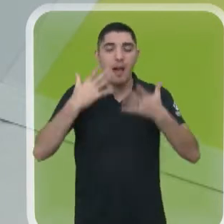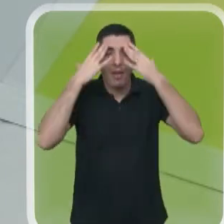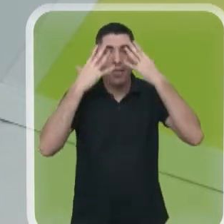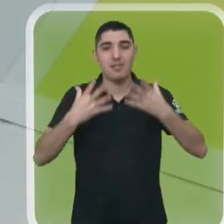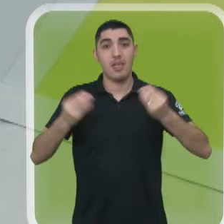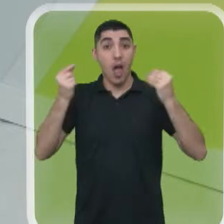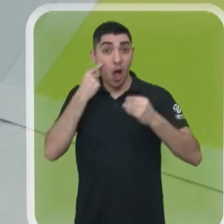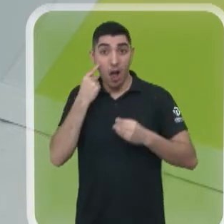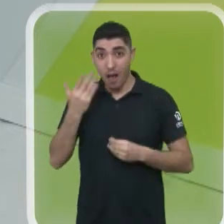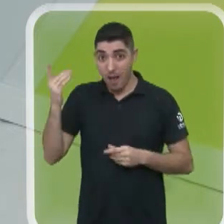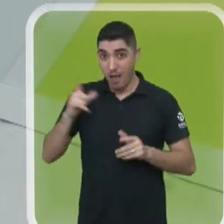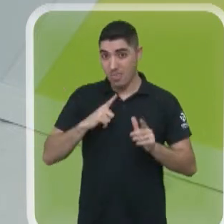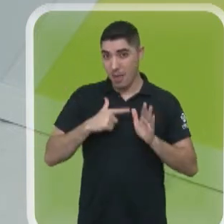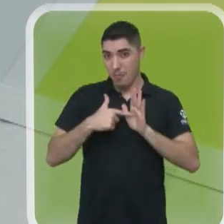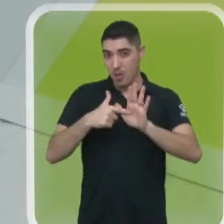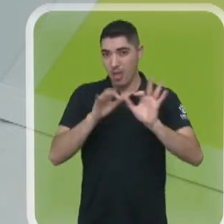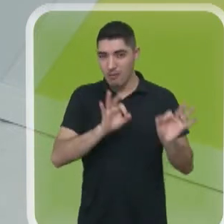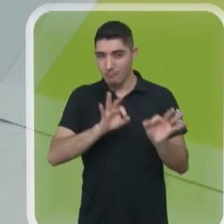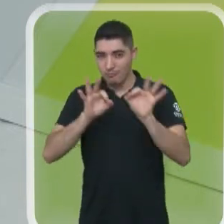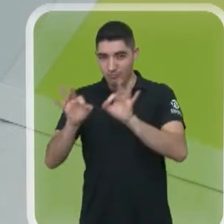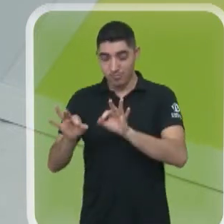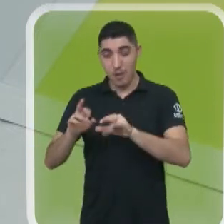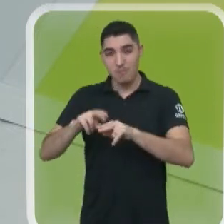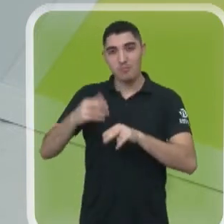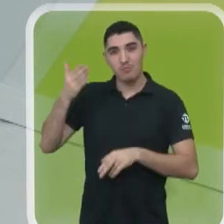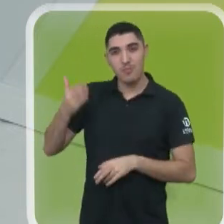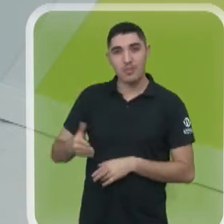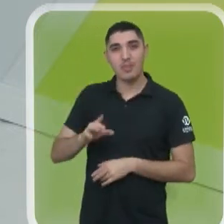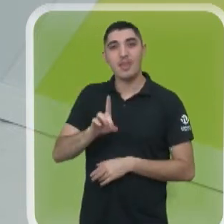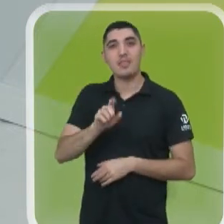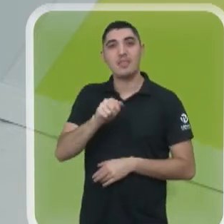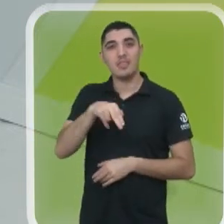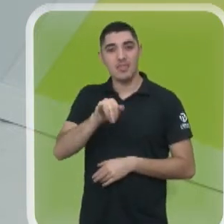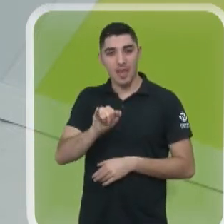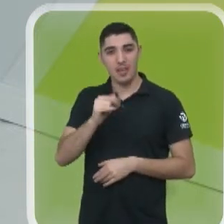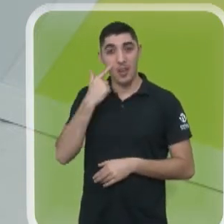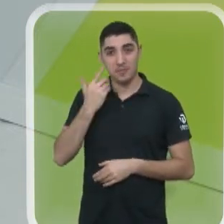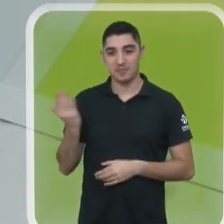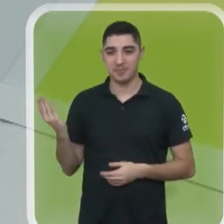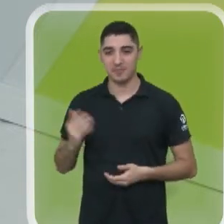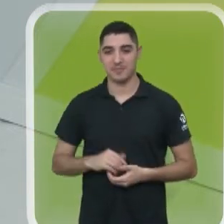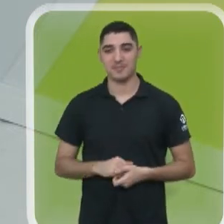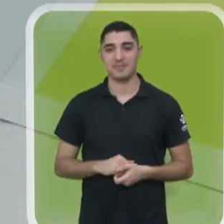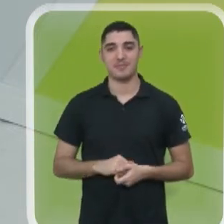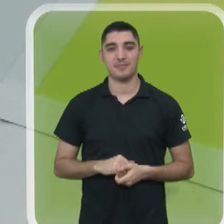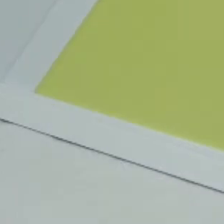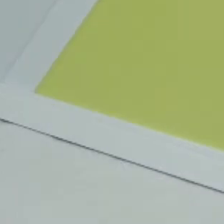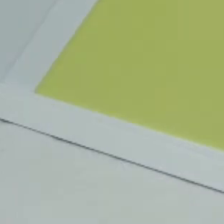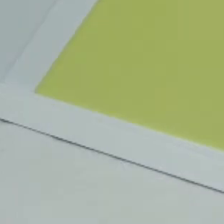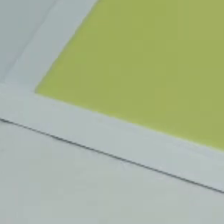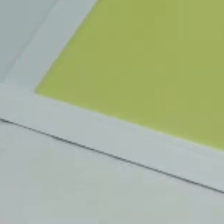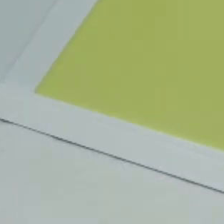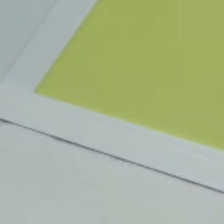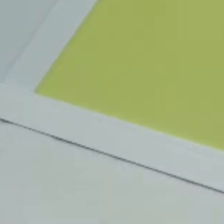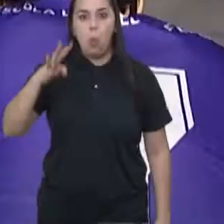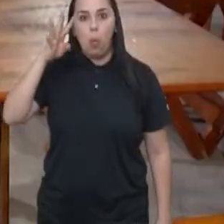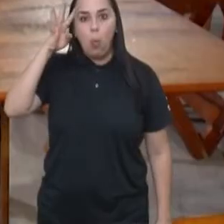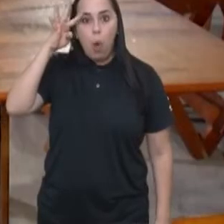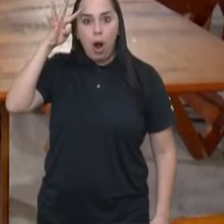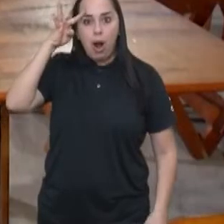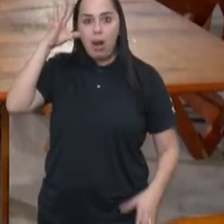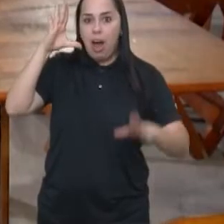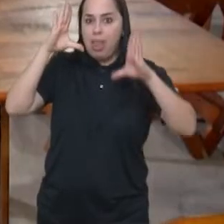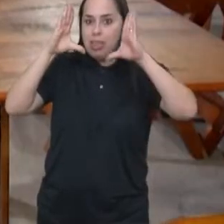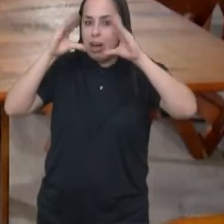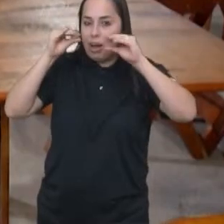essa reportagem muito bem feita pela nossa querida Dani Rivas chega mais dele na quarta-feira à noite